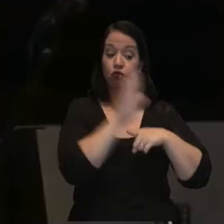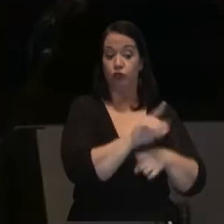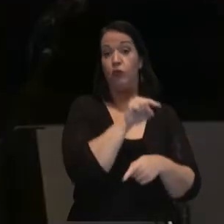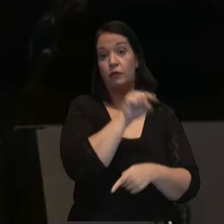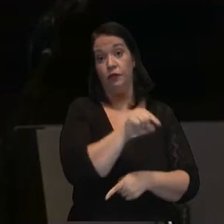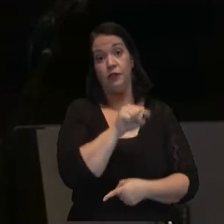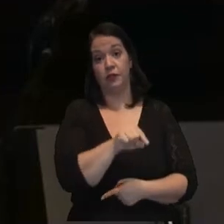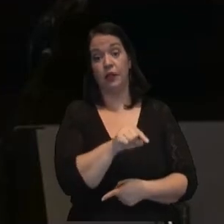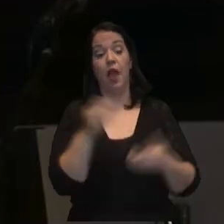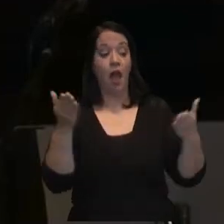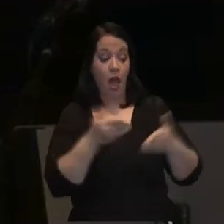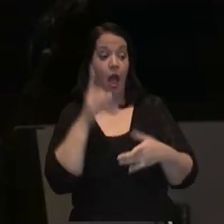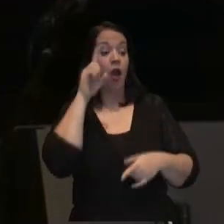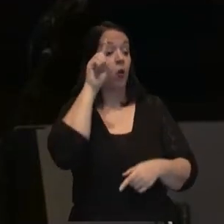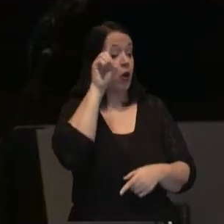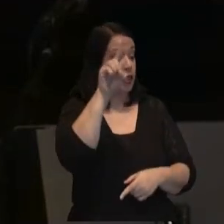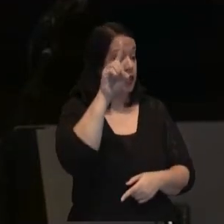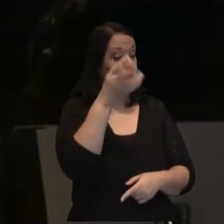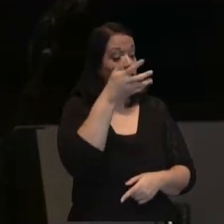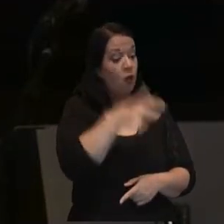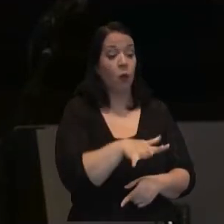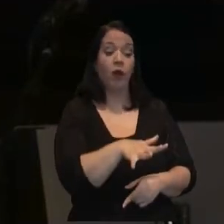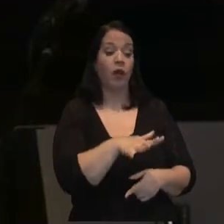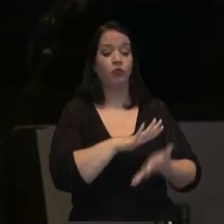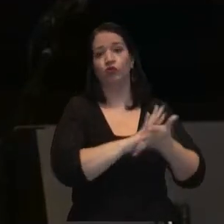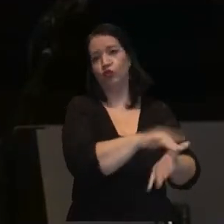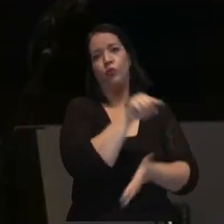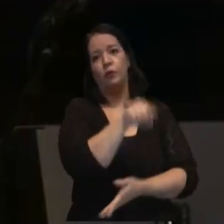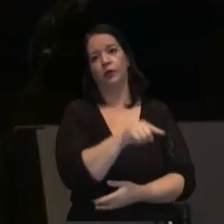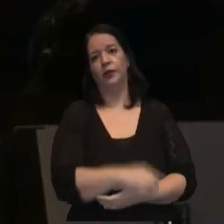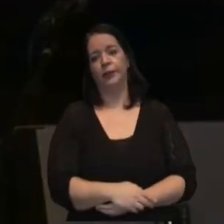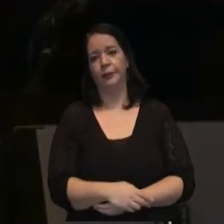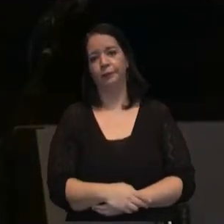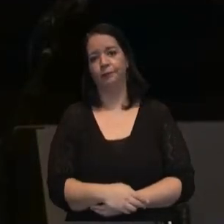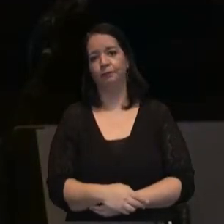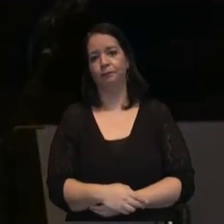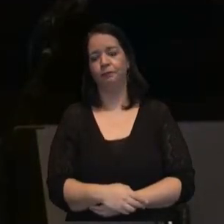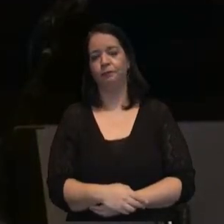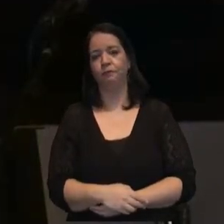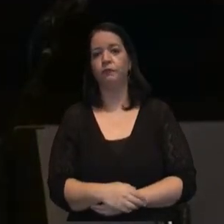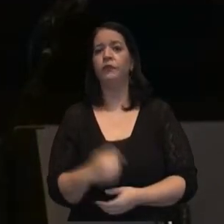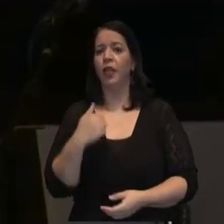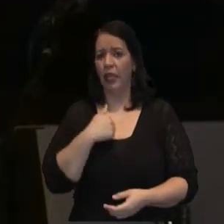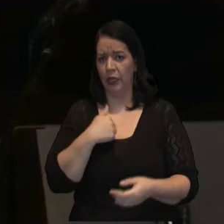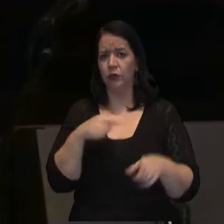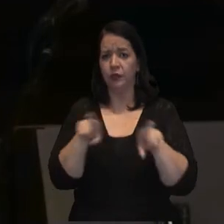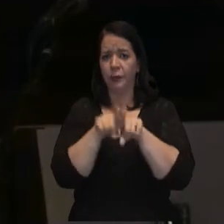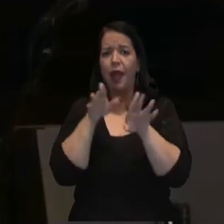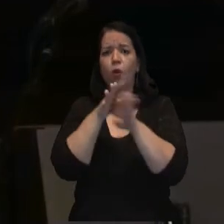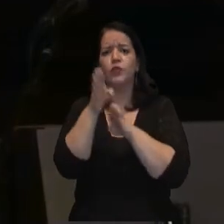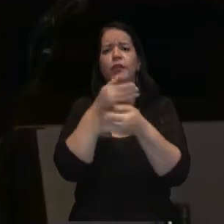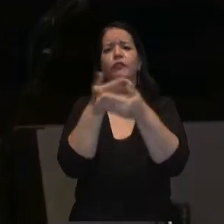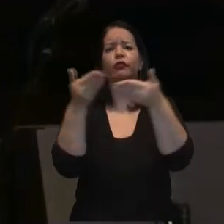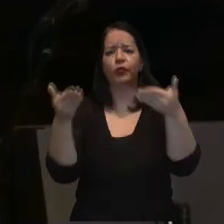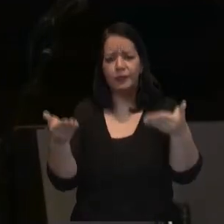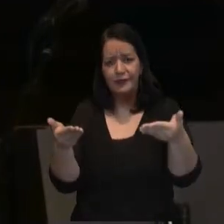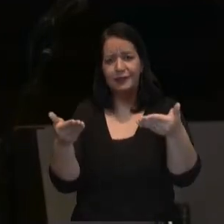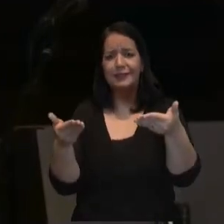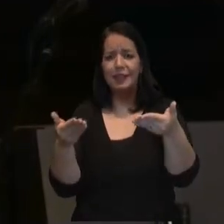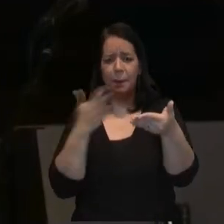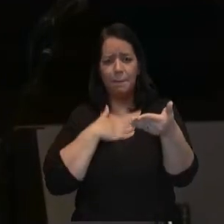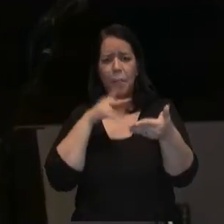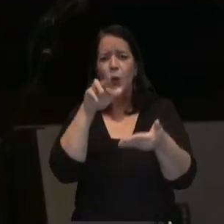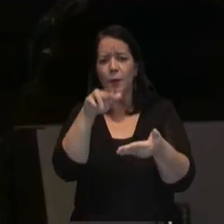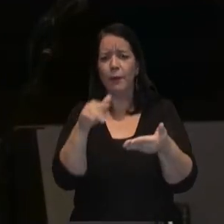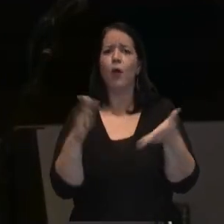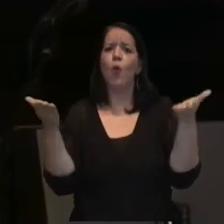não coloque a mão em pessoas que estão aos cuidados de Deus. Não toque, não faça por você mesmo,